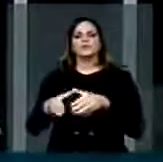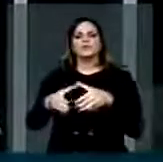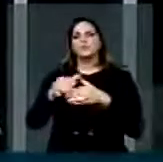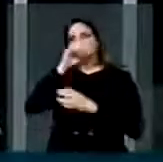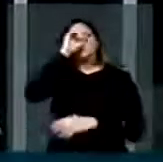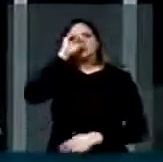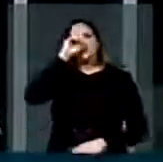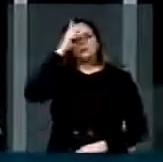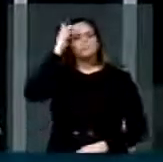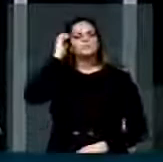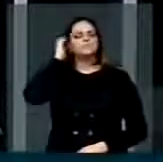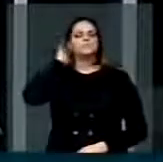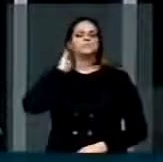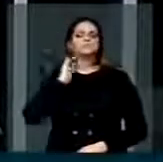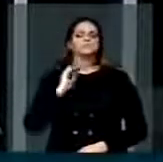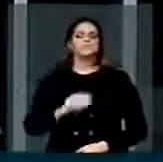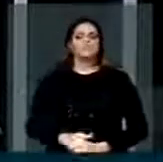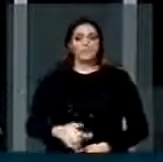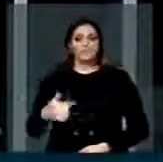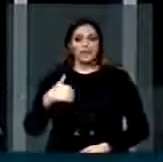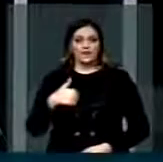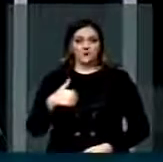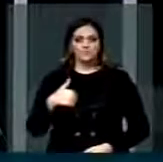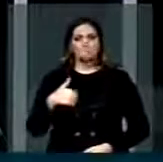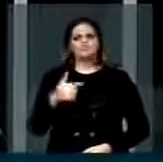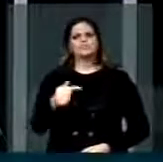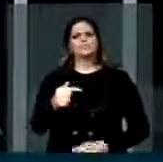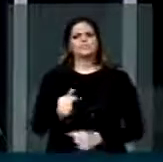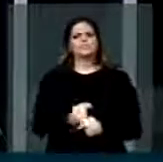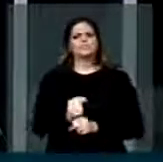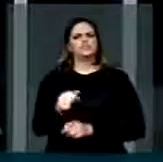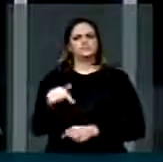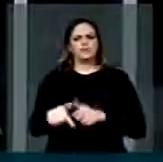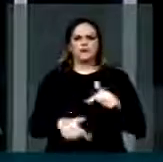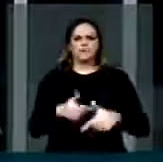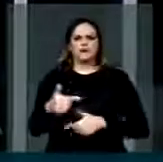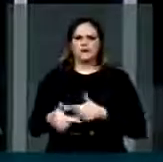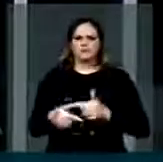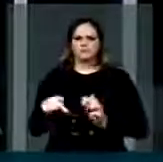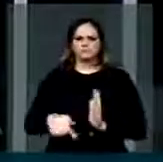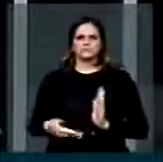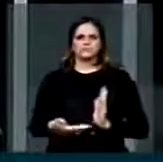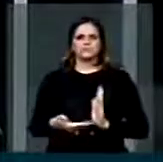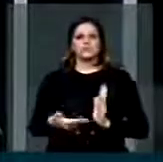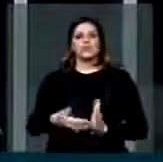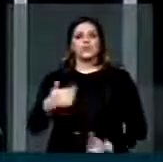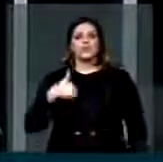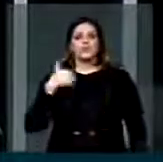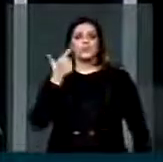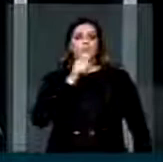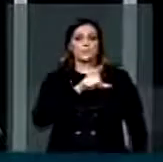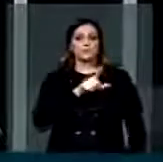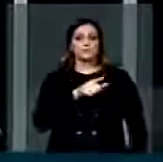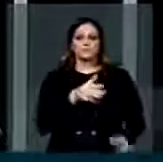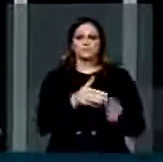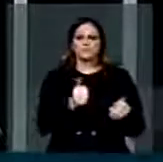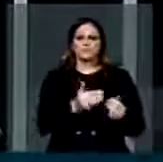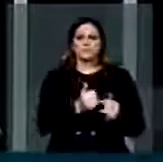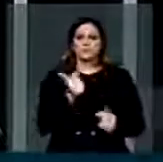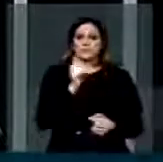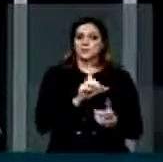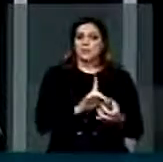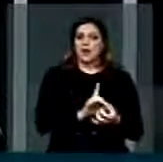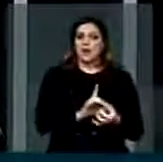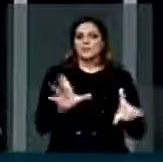hospitais. Eu, nesses 7 anos de mandato, consegui liberar